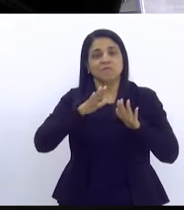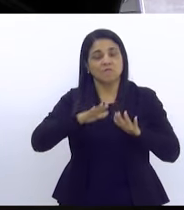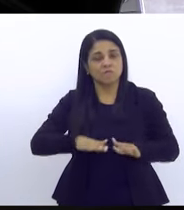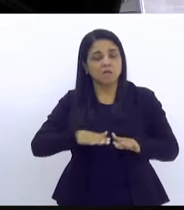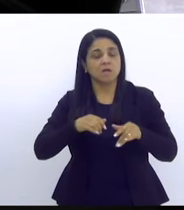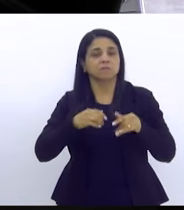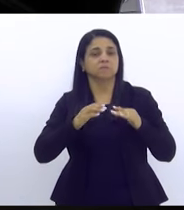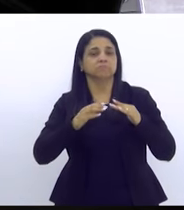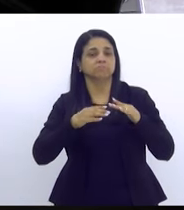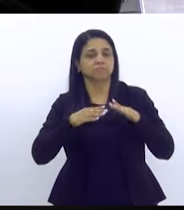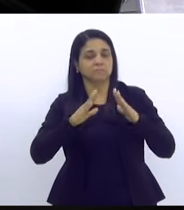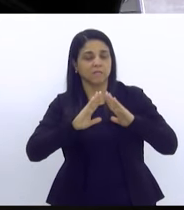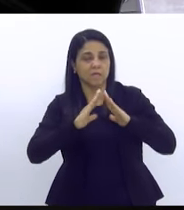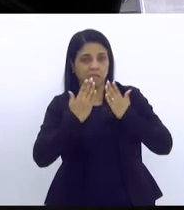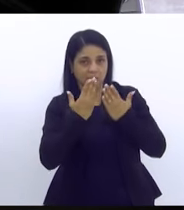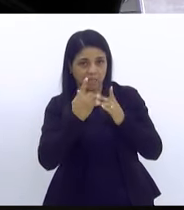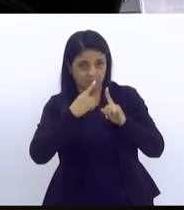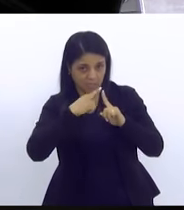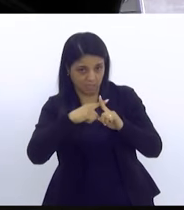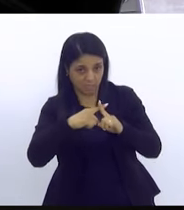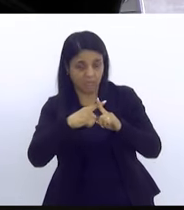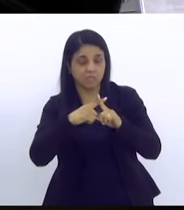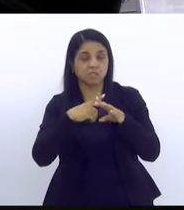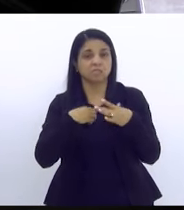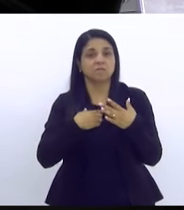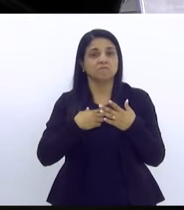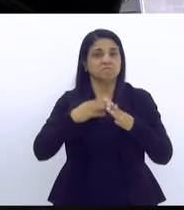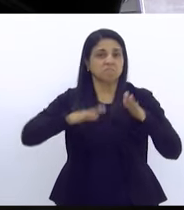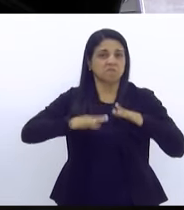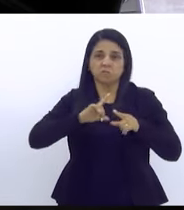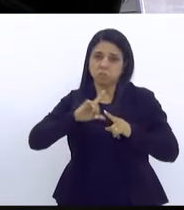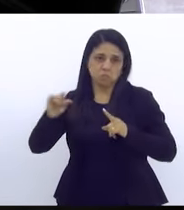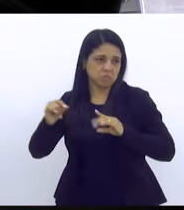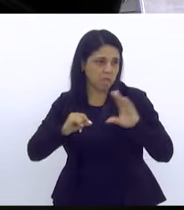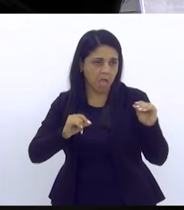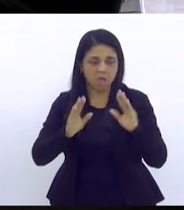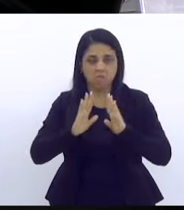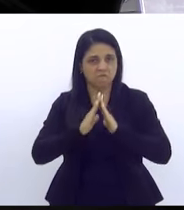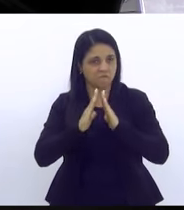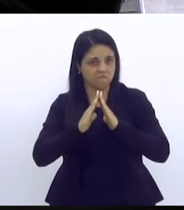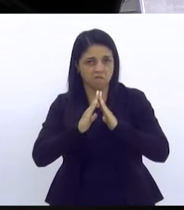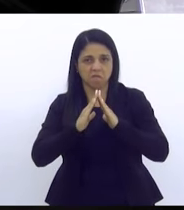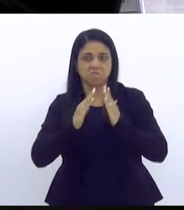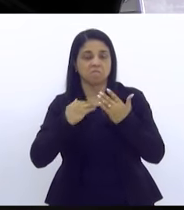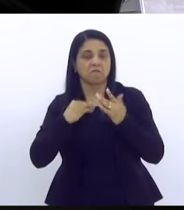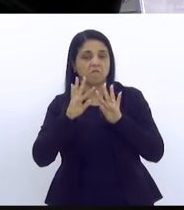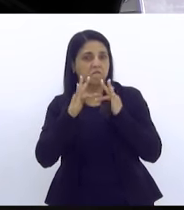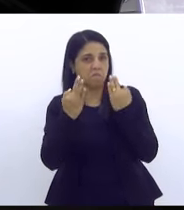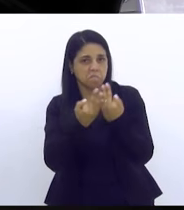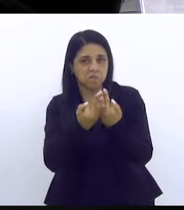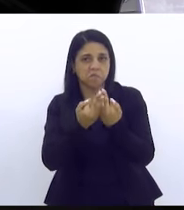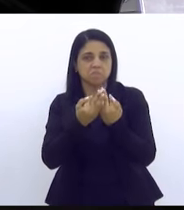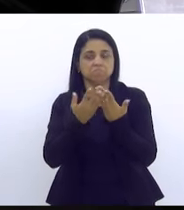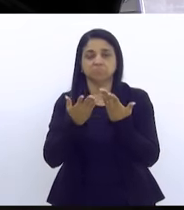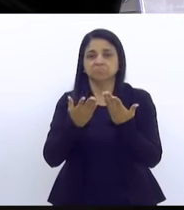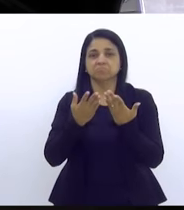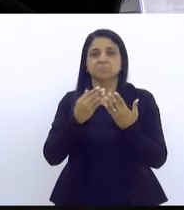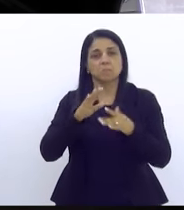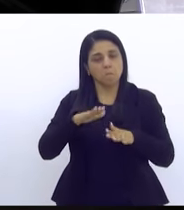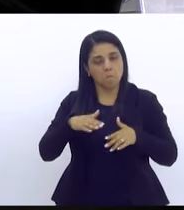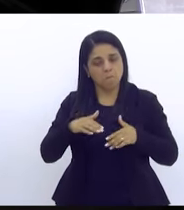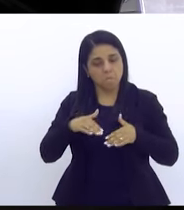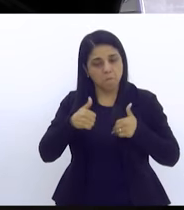sair, deixando de fazer as suas coisas, abrindo mão, muitas vezes, da própria família para dar o melhor de si. Eu agradeço